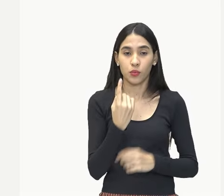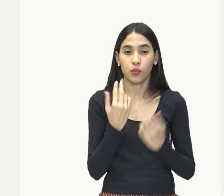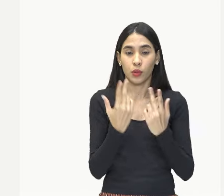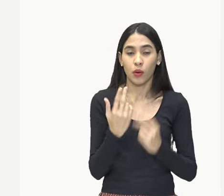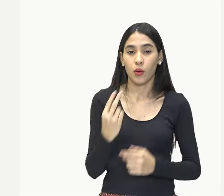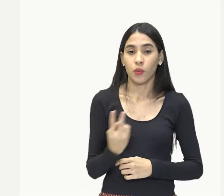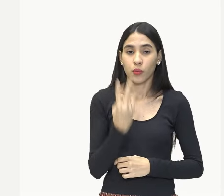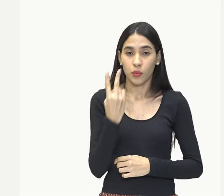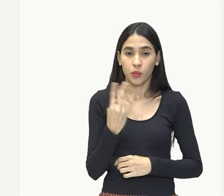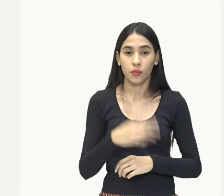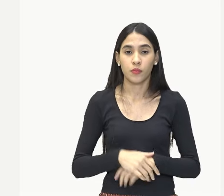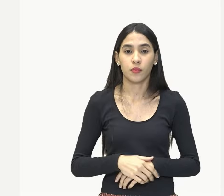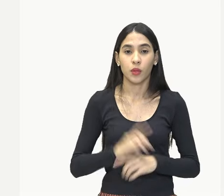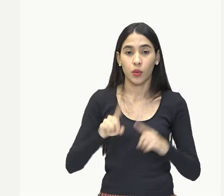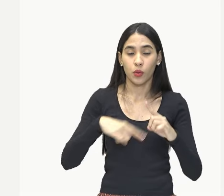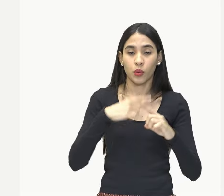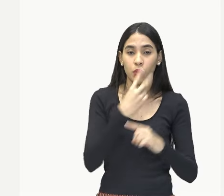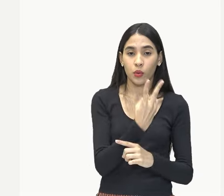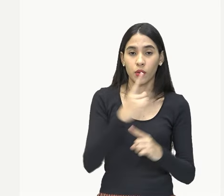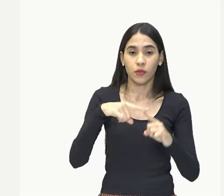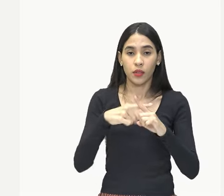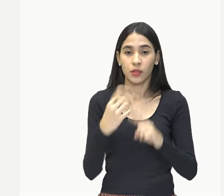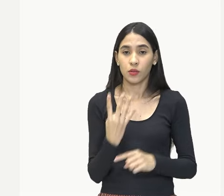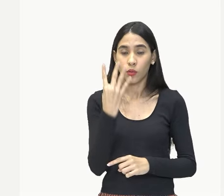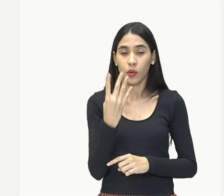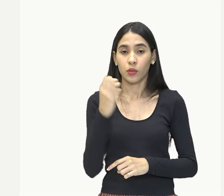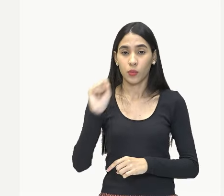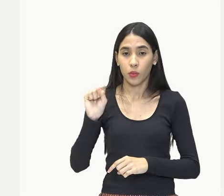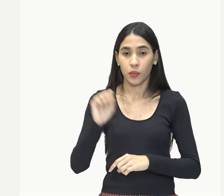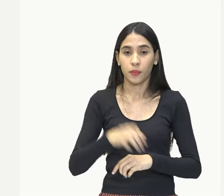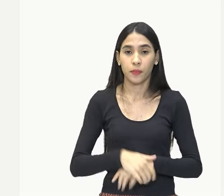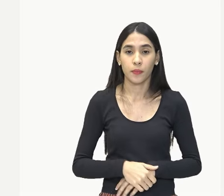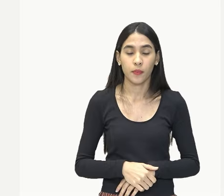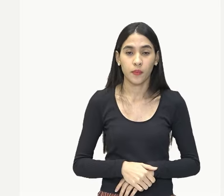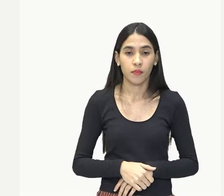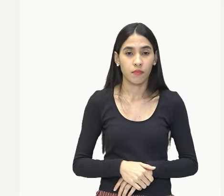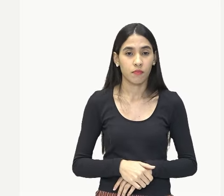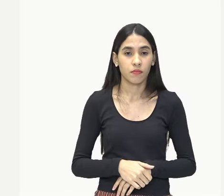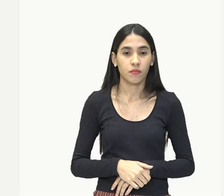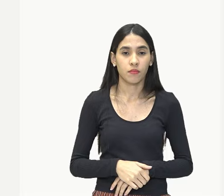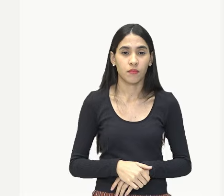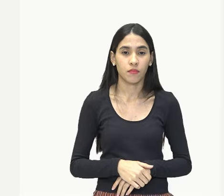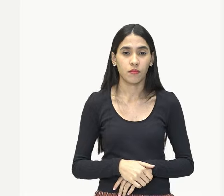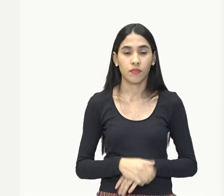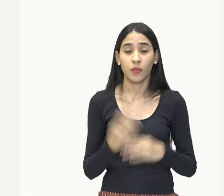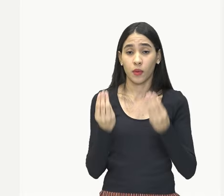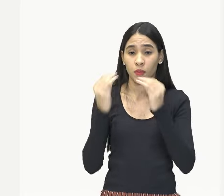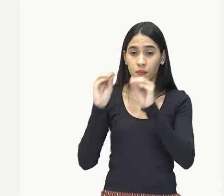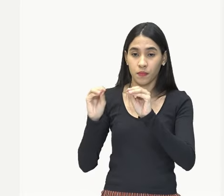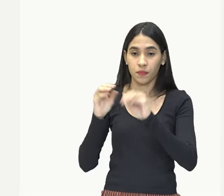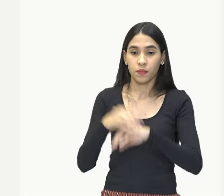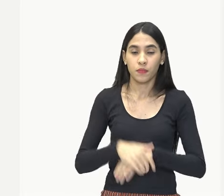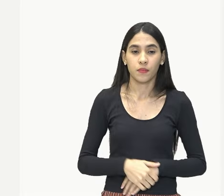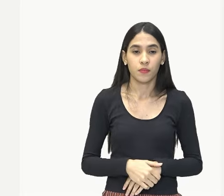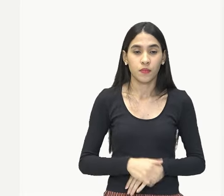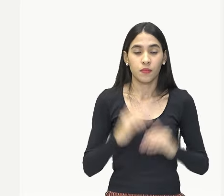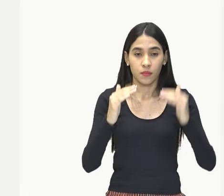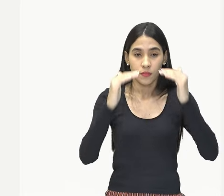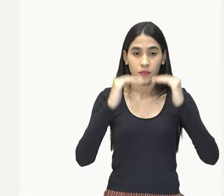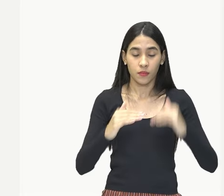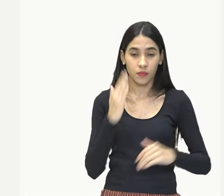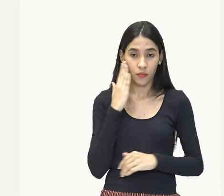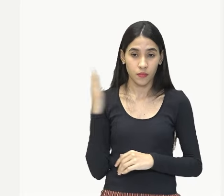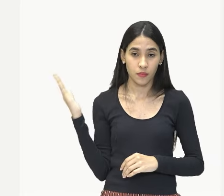2 multiplicado por 4, 8. Tranquilamente. Colocar aqui embaixo para você ver